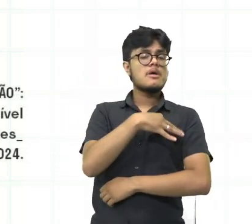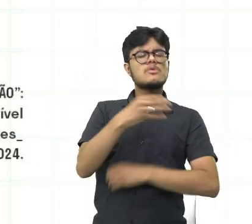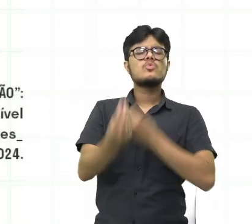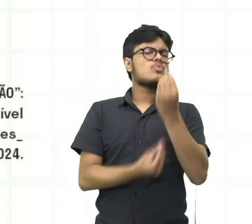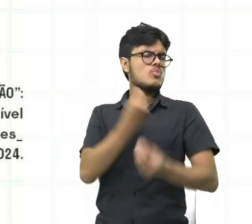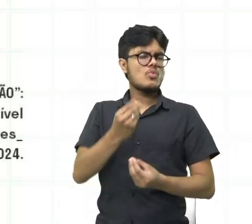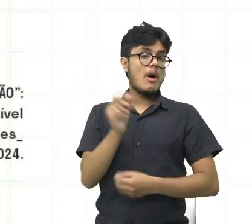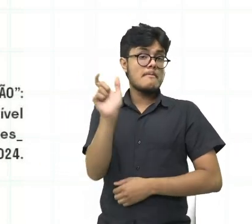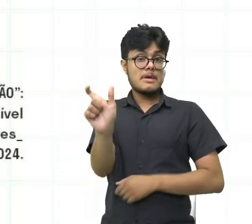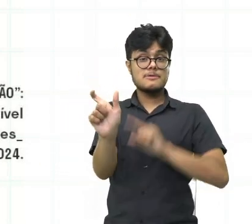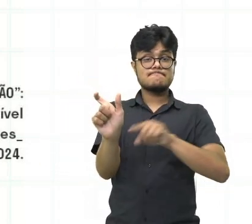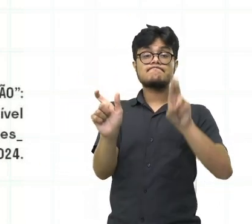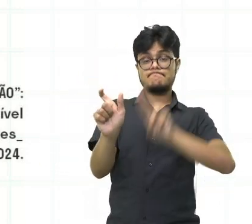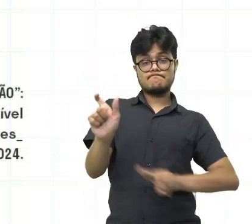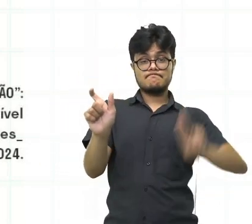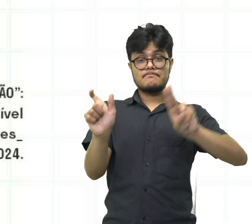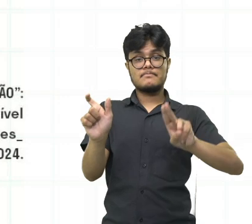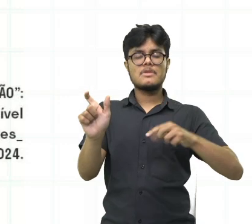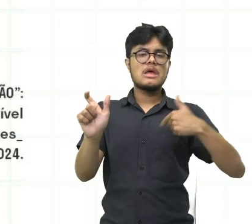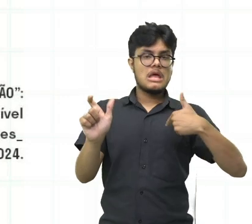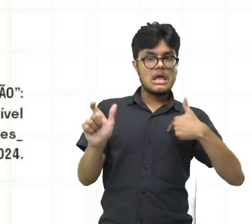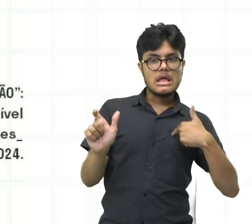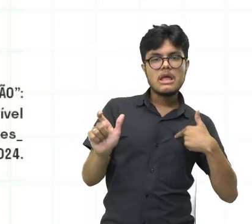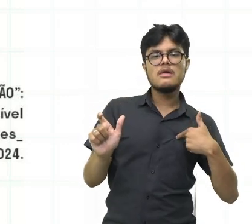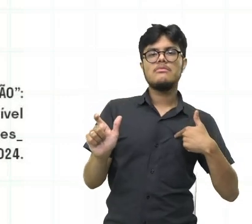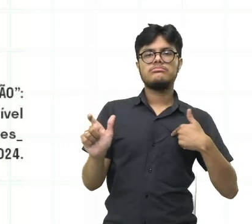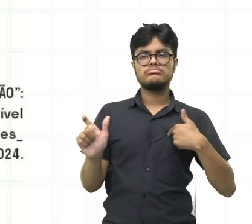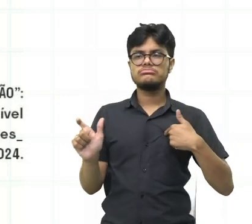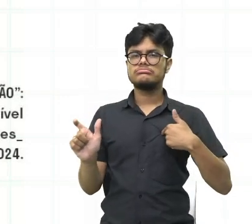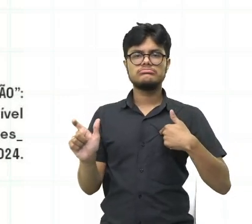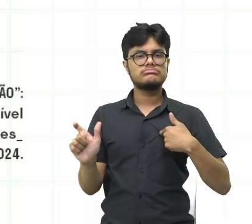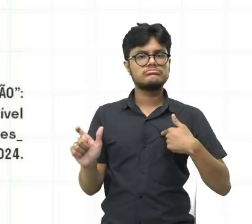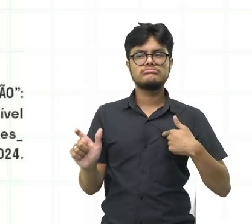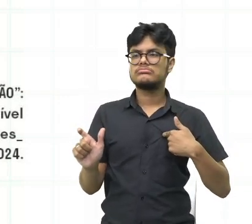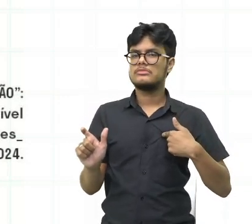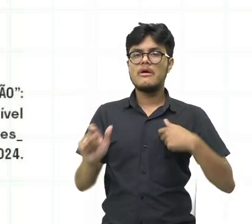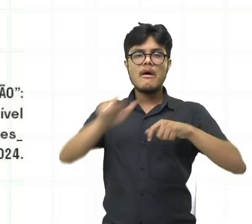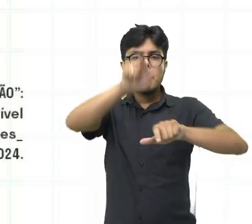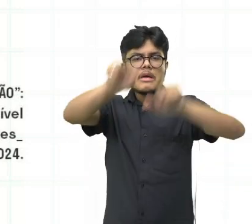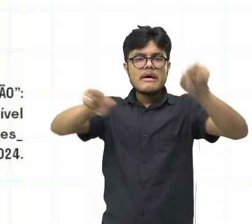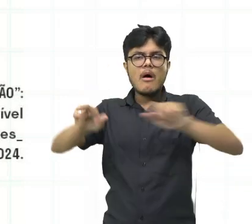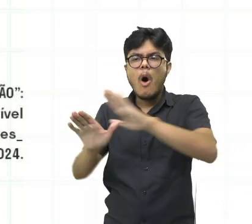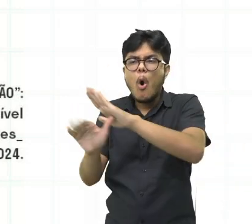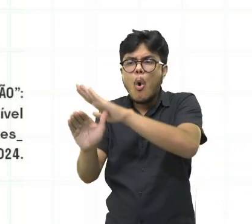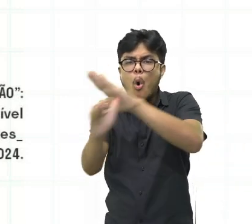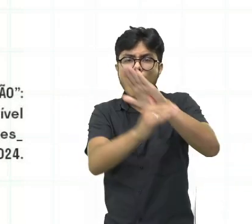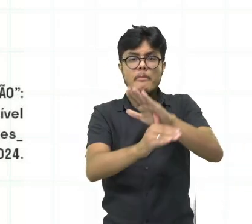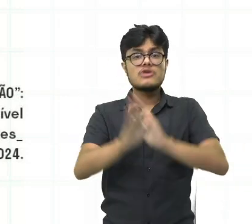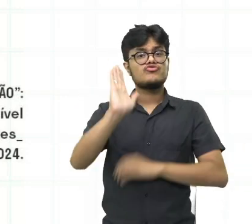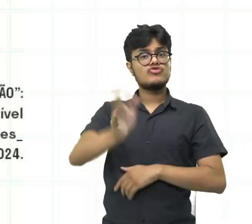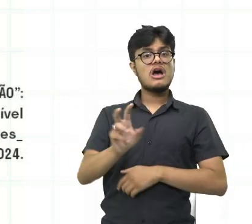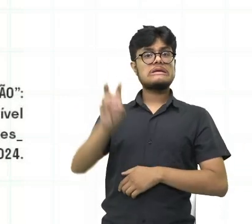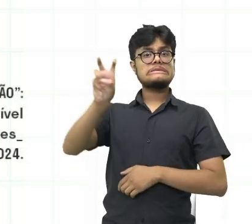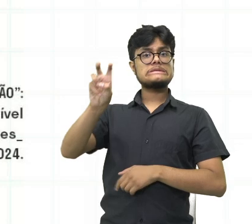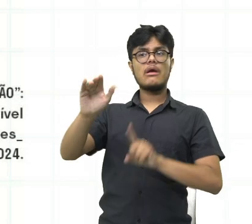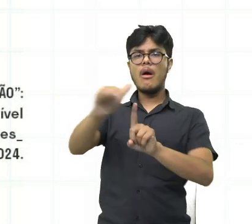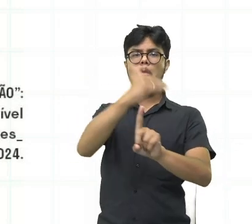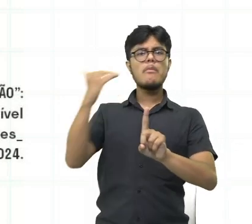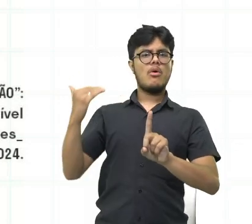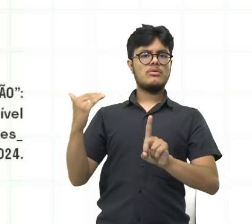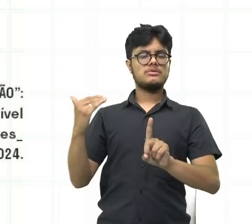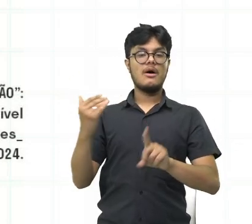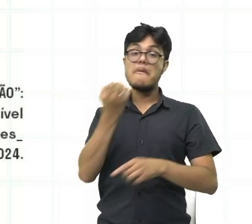que ele utilizou? Que ele está falando aqui, ó, que eu estou vendo muitas pessoas sendo assaltadas, inclusive já teve 5 mortes. Olha, um argumento